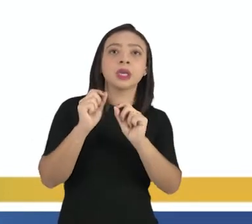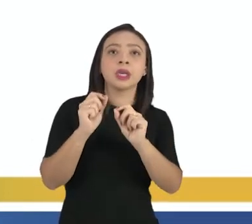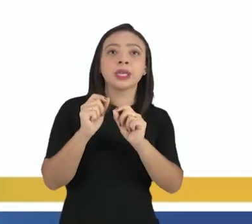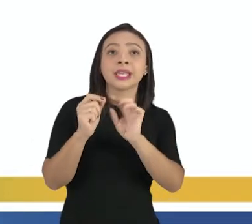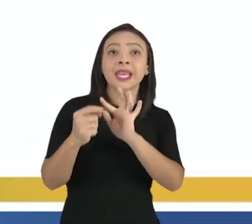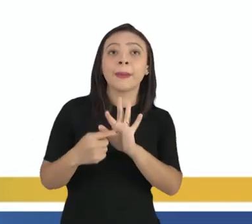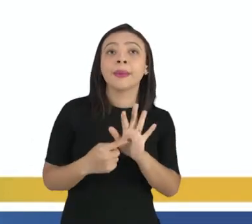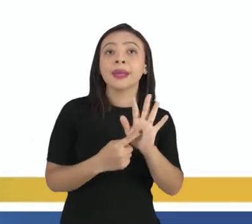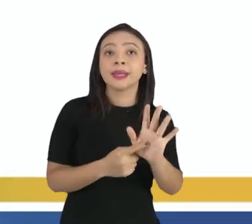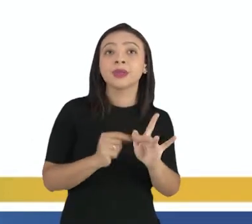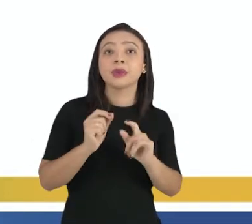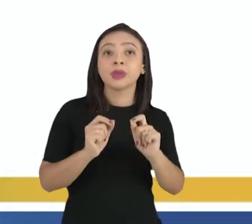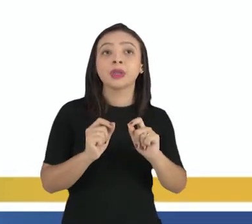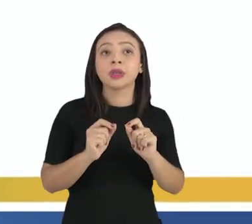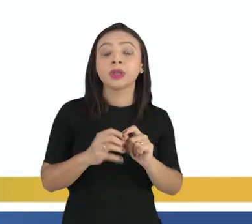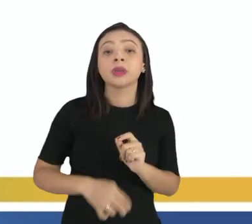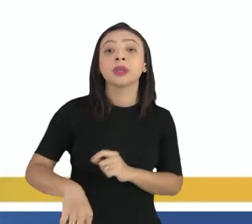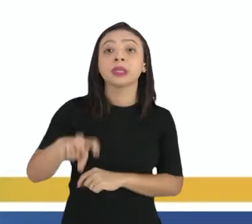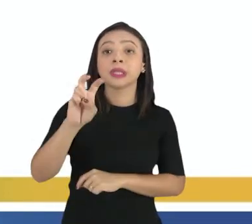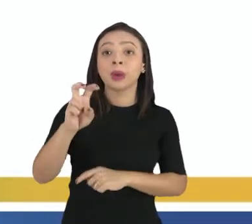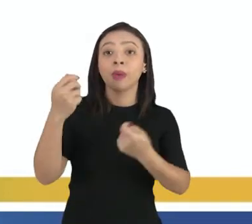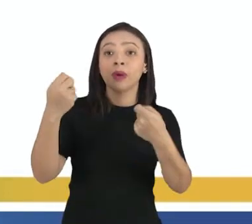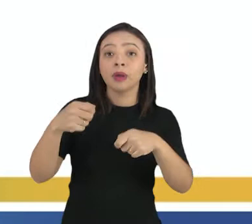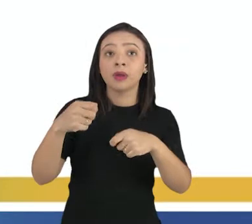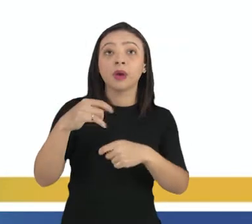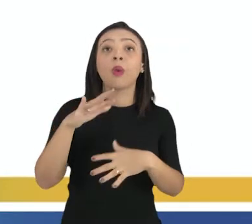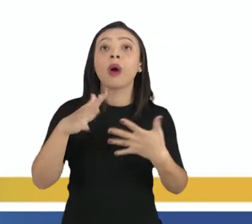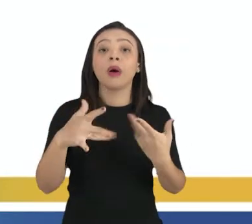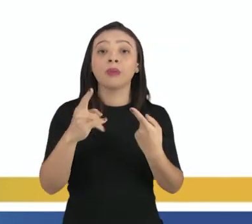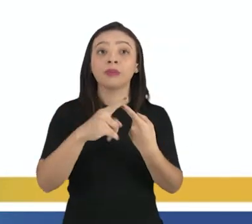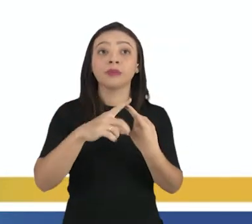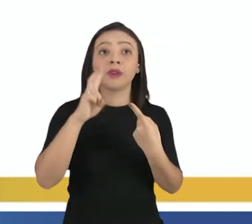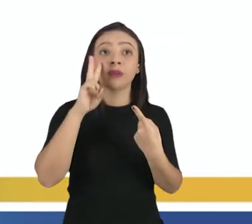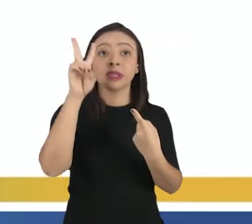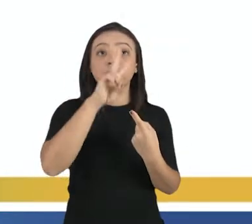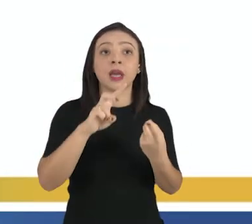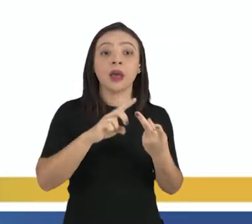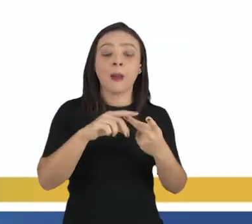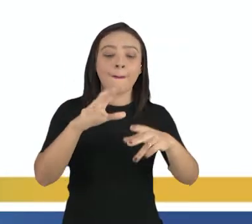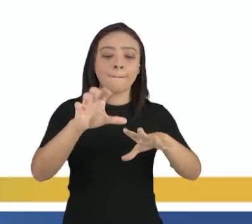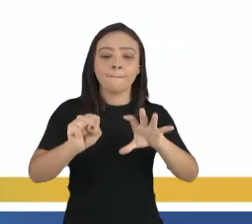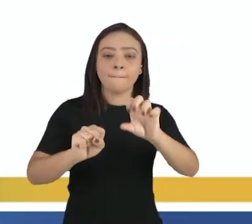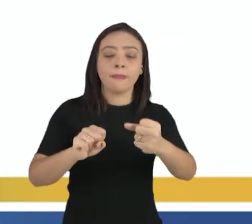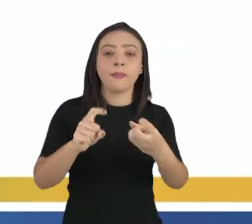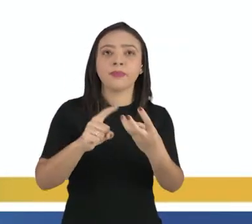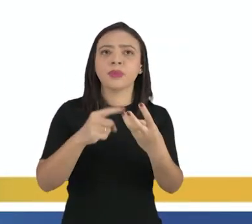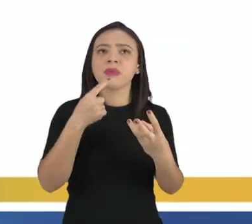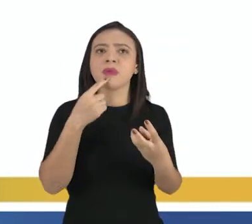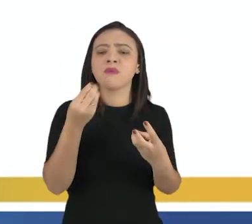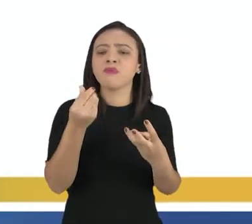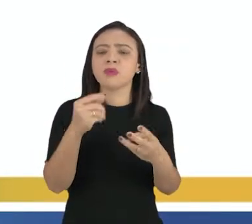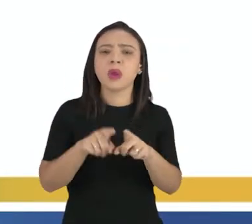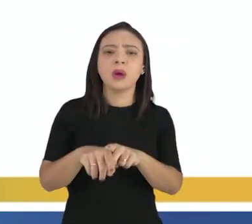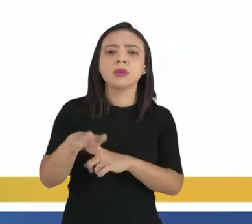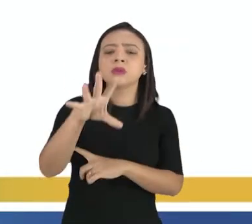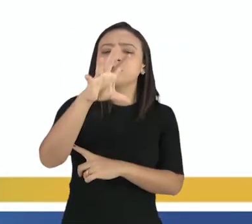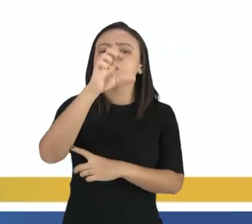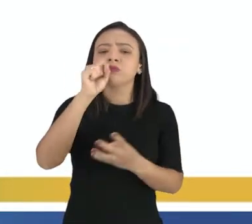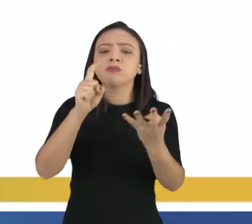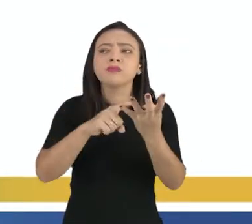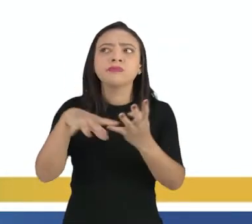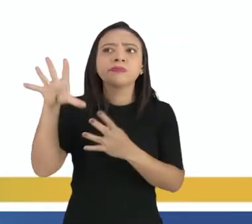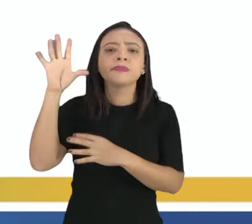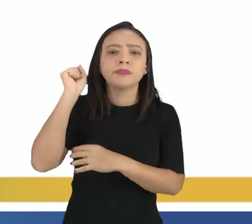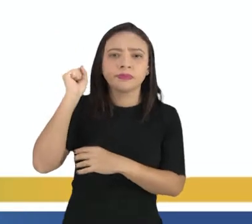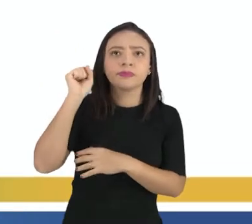sensorial representada pelos 5 cm quais são visão Tato Paladar olfato e